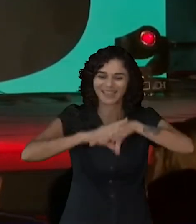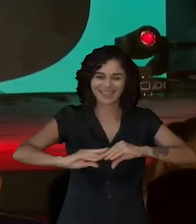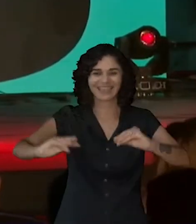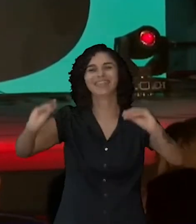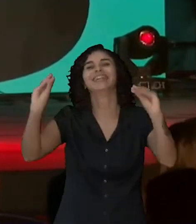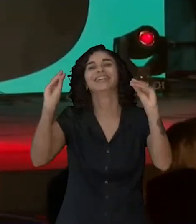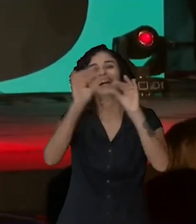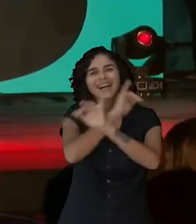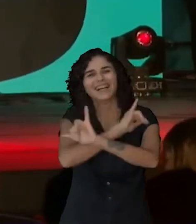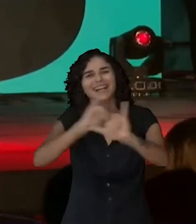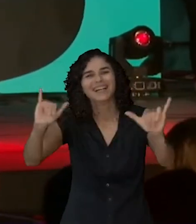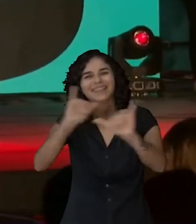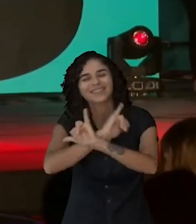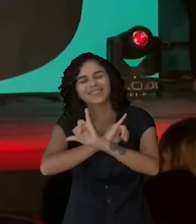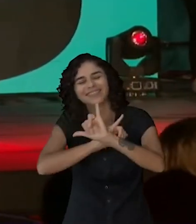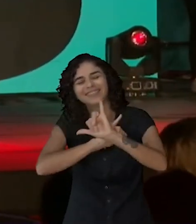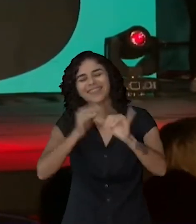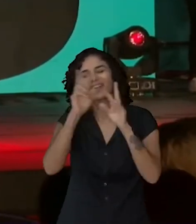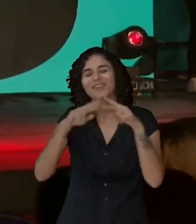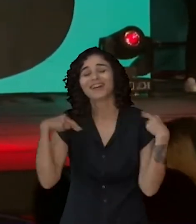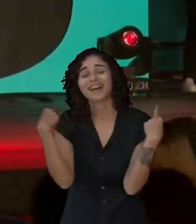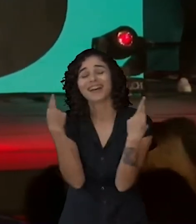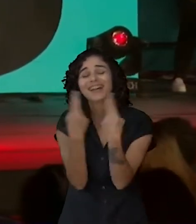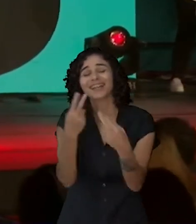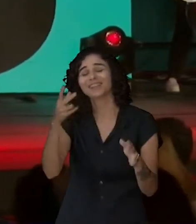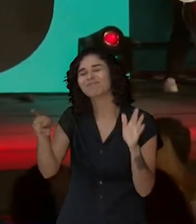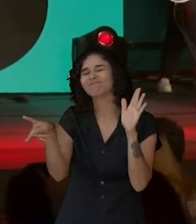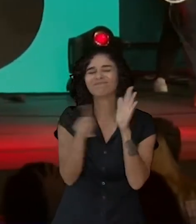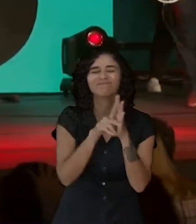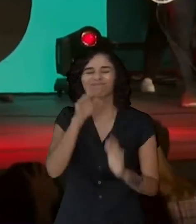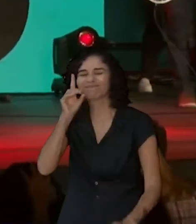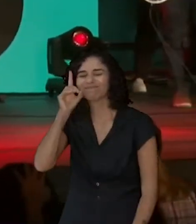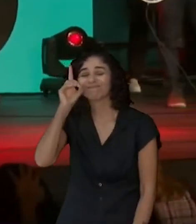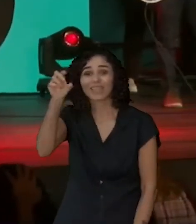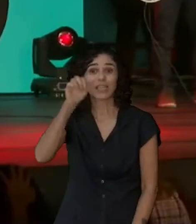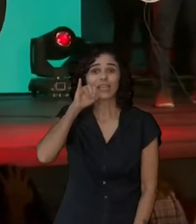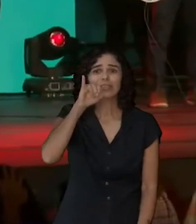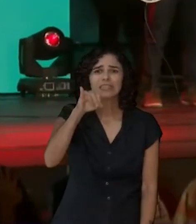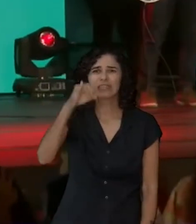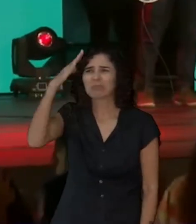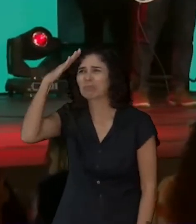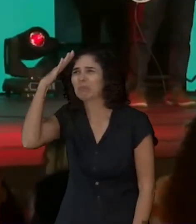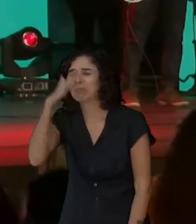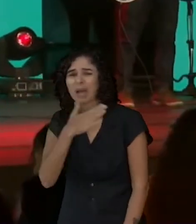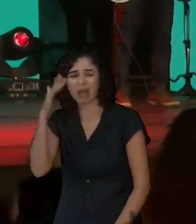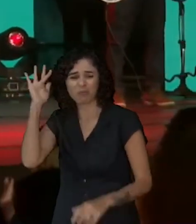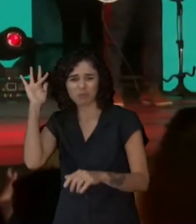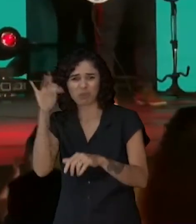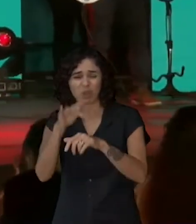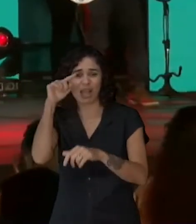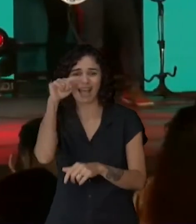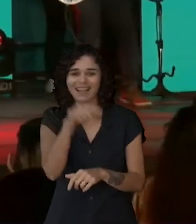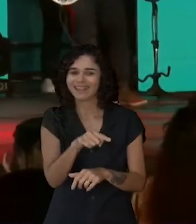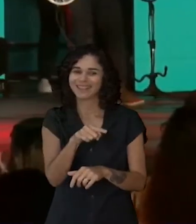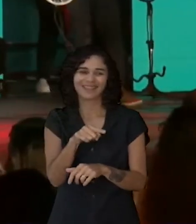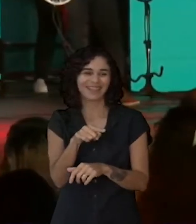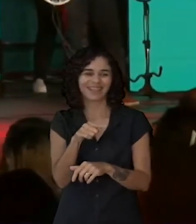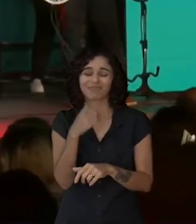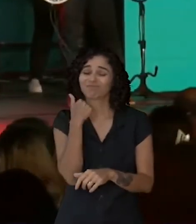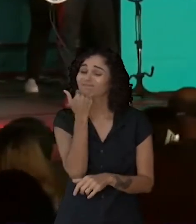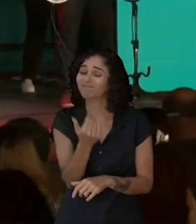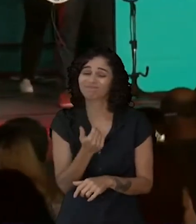anunciarão o reino de Deus. E se algo do mal tocar neles, não terá nenhum